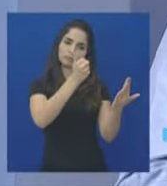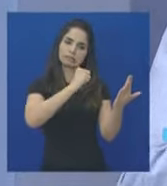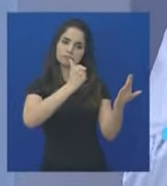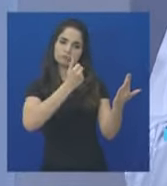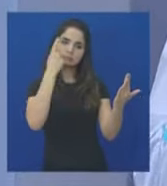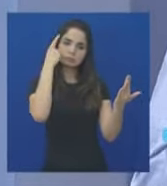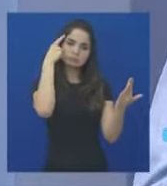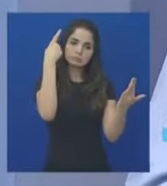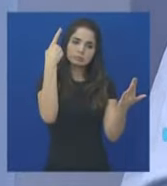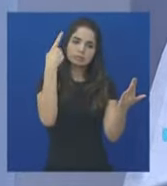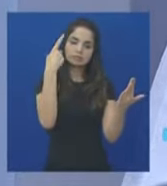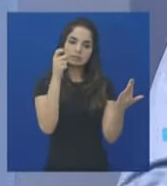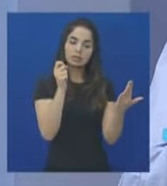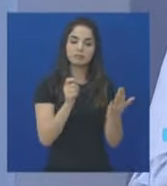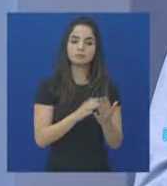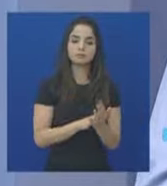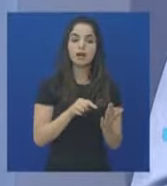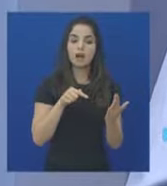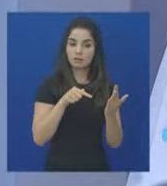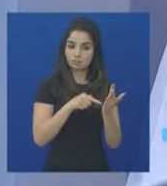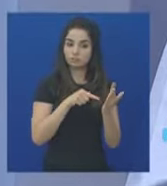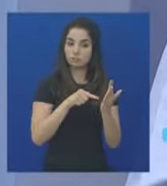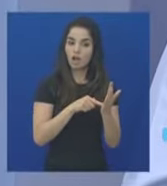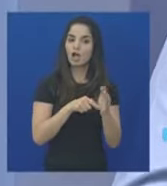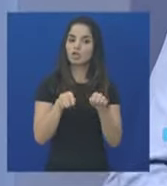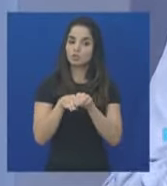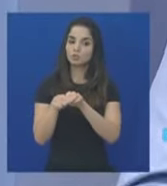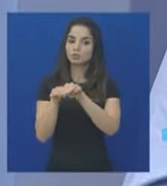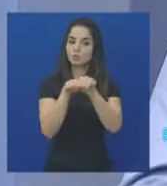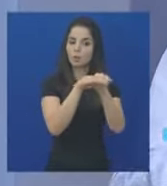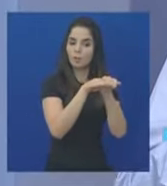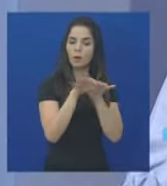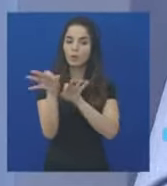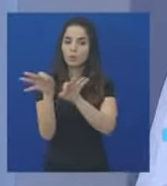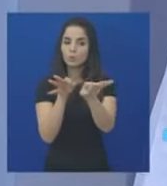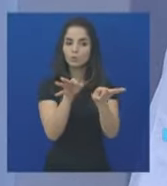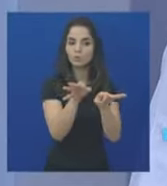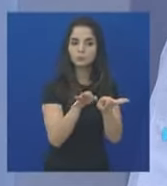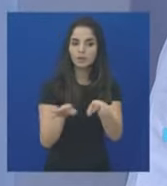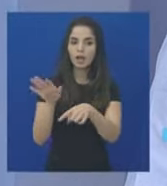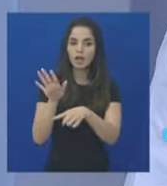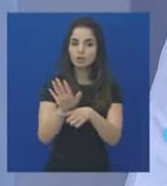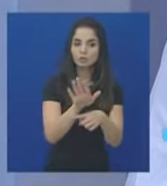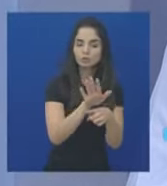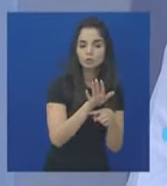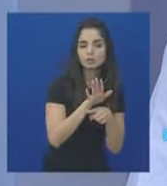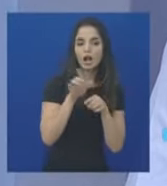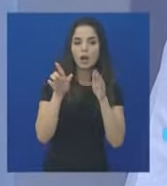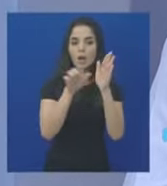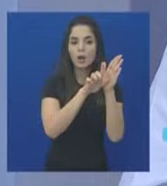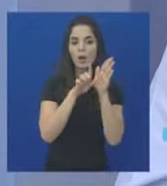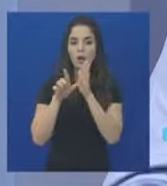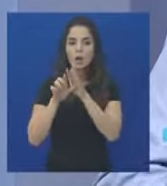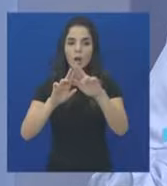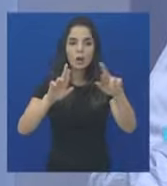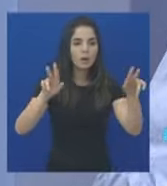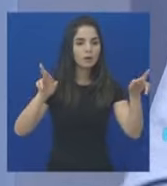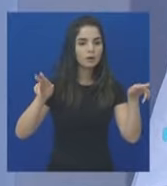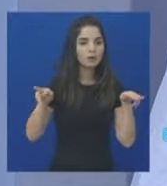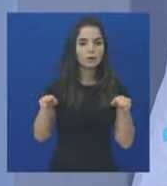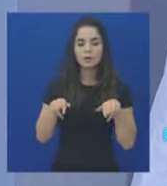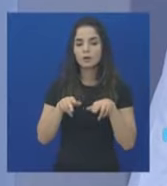realmente normatizar, organizar e ajudar o nosso comércio em Cabo Frio. Para que o